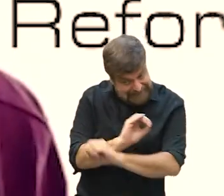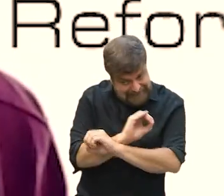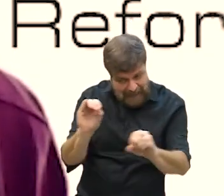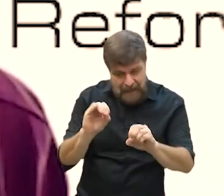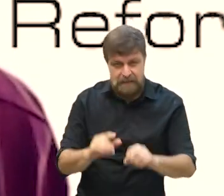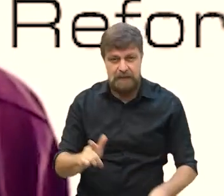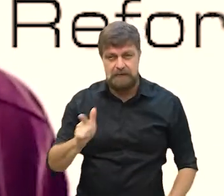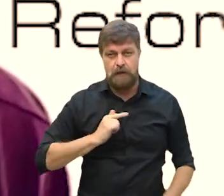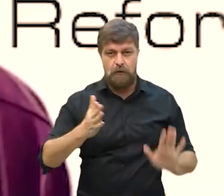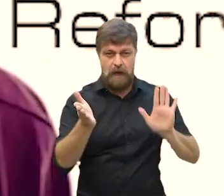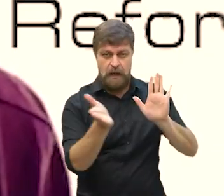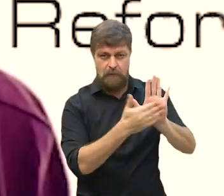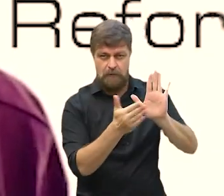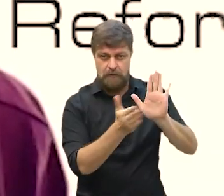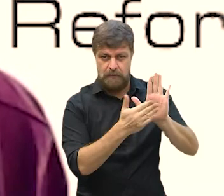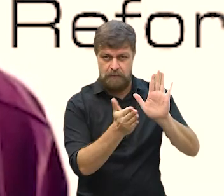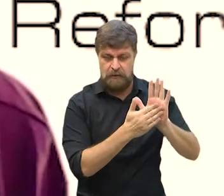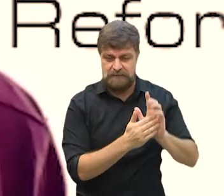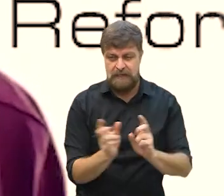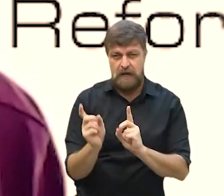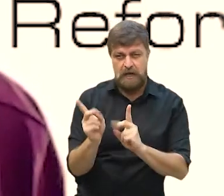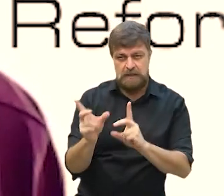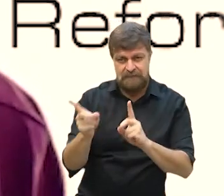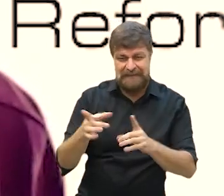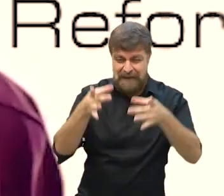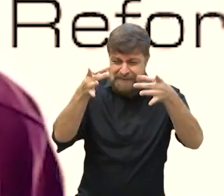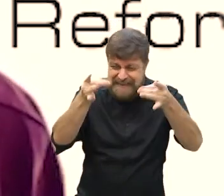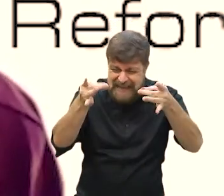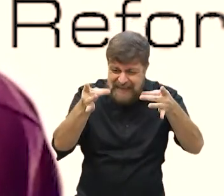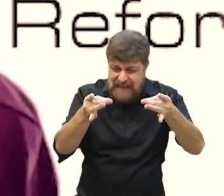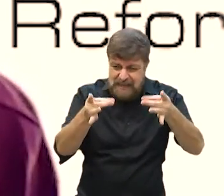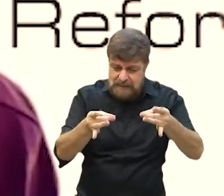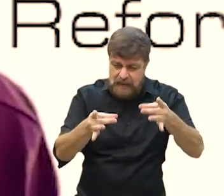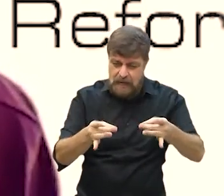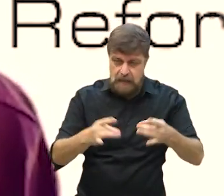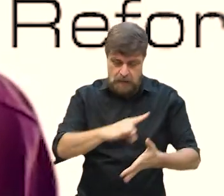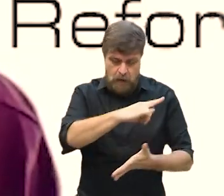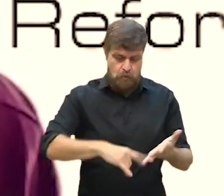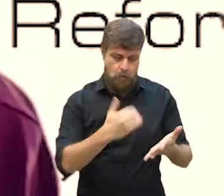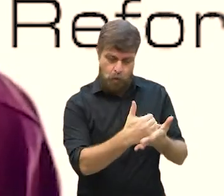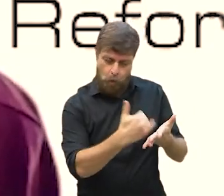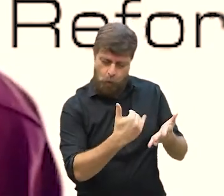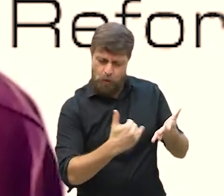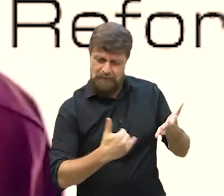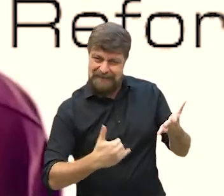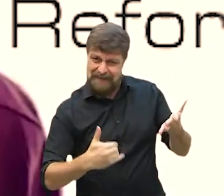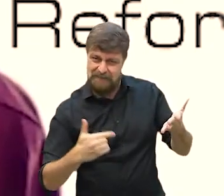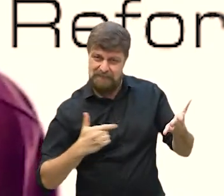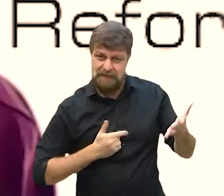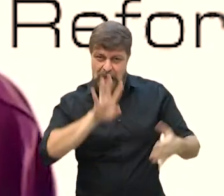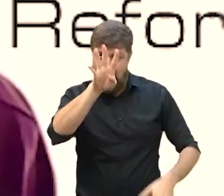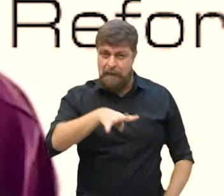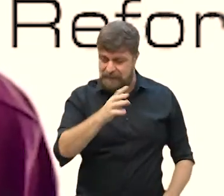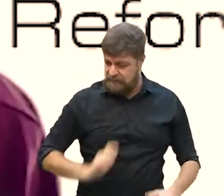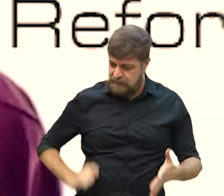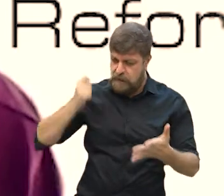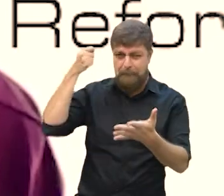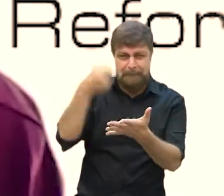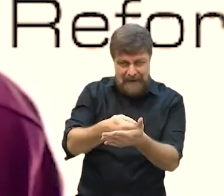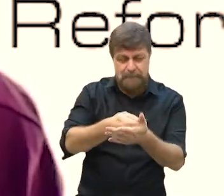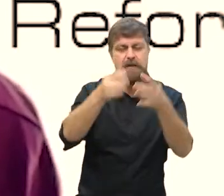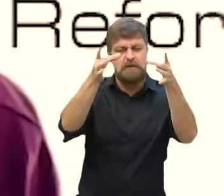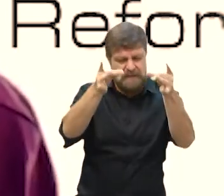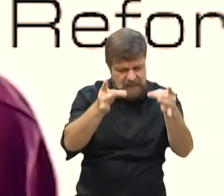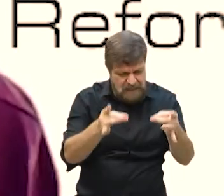Sim. Então, as nossas propostas técnico-comerciais são muito detalhadas, o contrato é muito detalhado, a planilha de pagamentos é muito